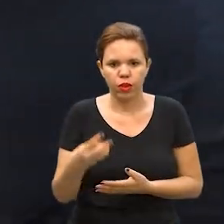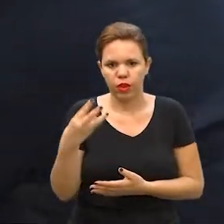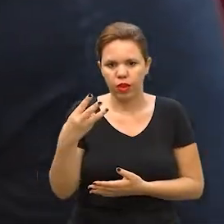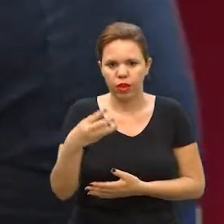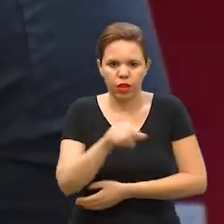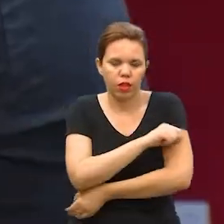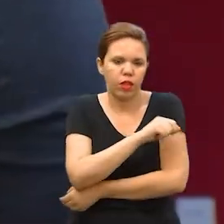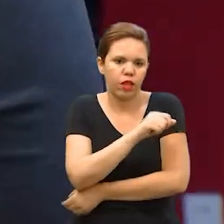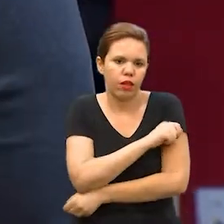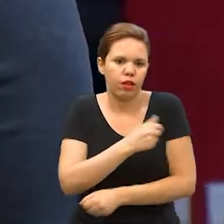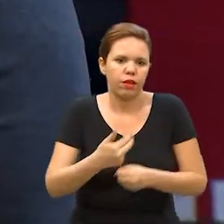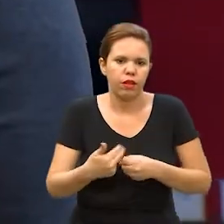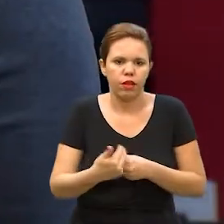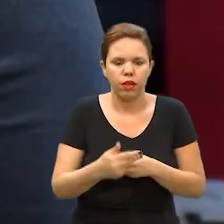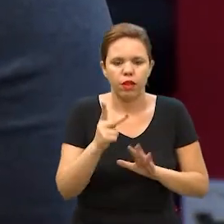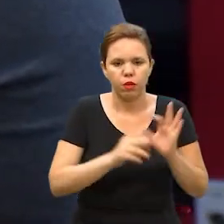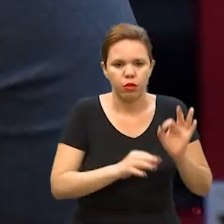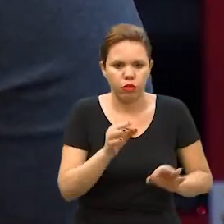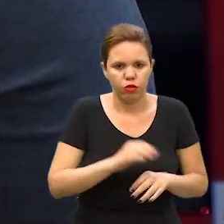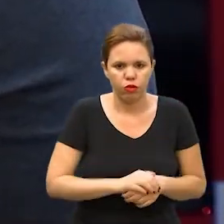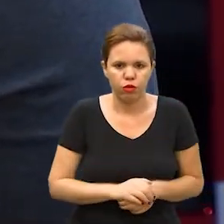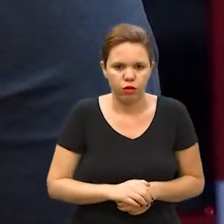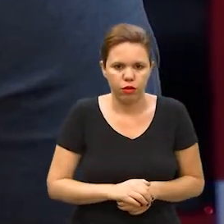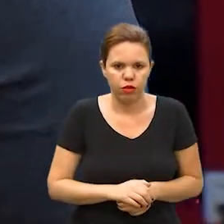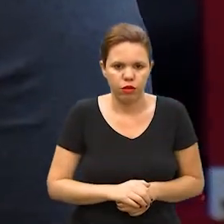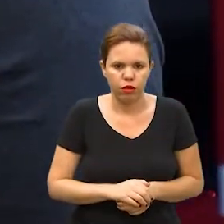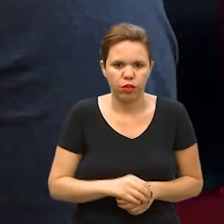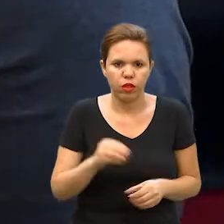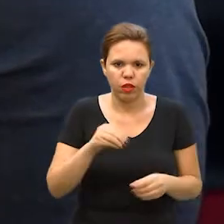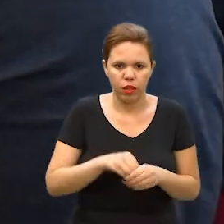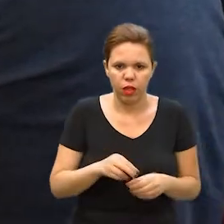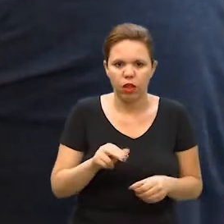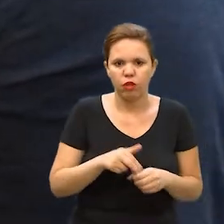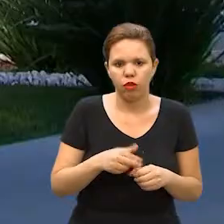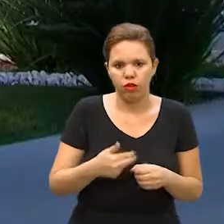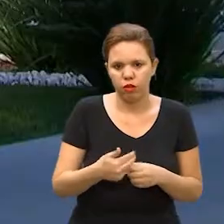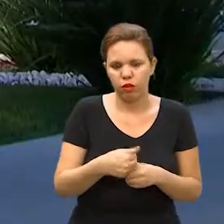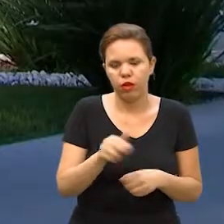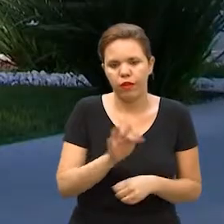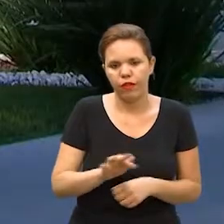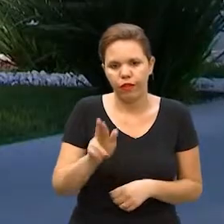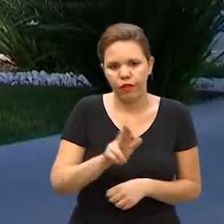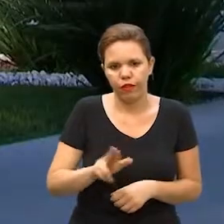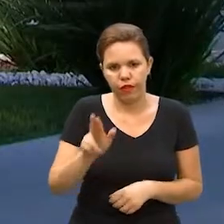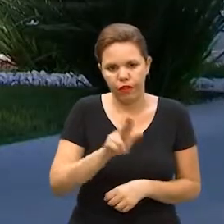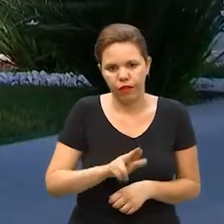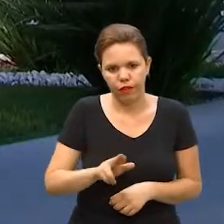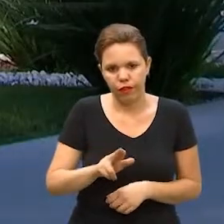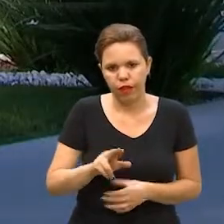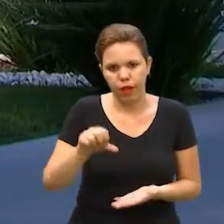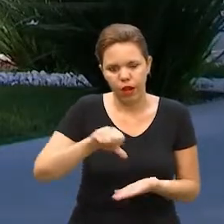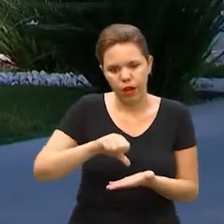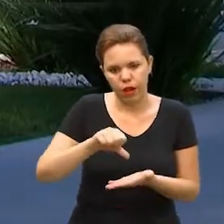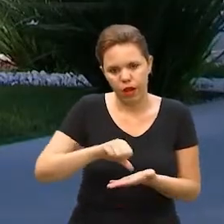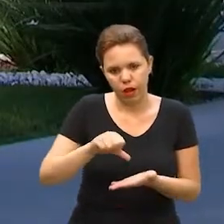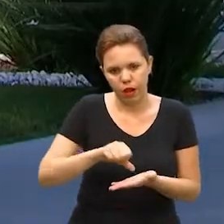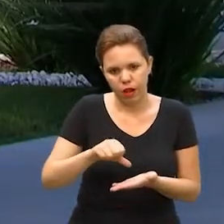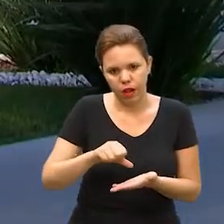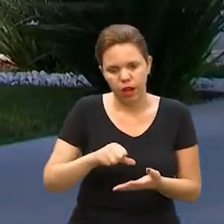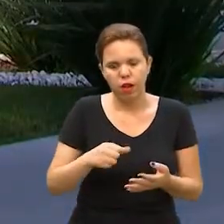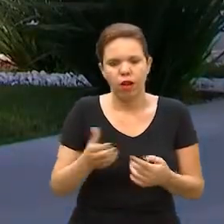estudantes da Unicamp em um projeto ainda na universidade. Hoje, a sede em Campinas está no polo de